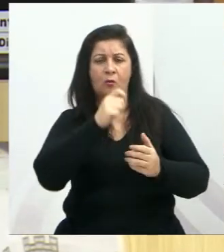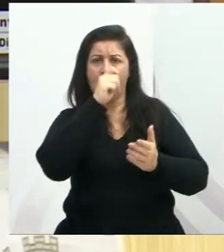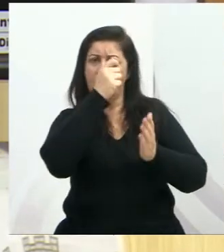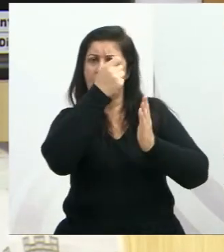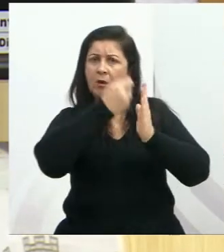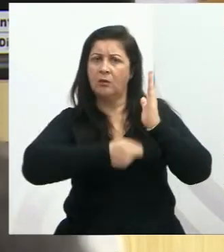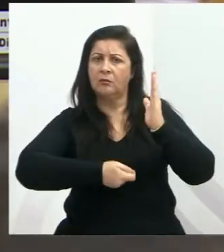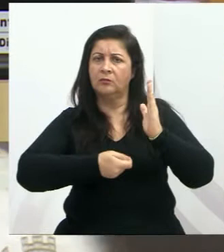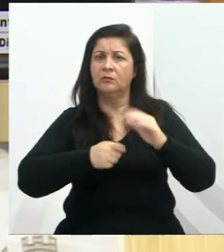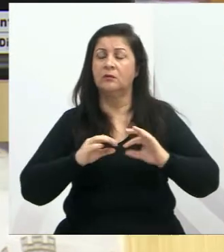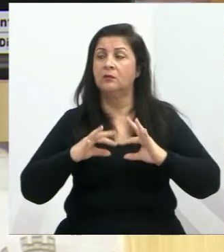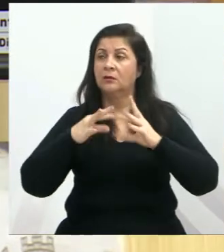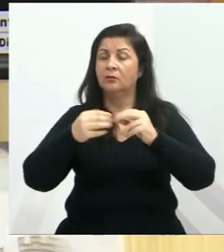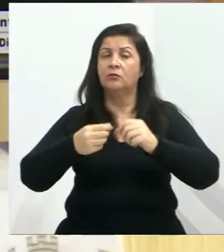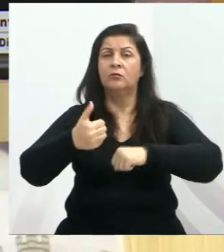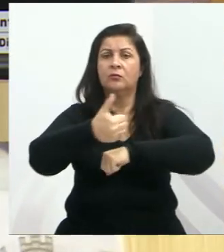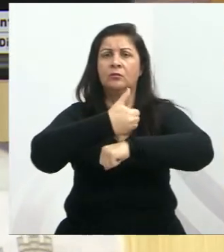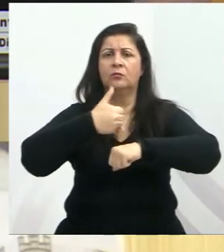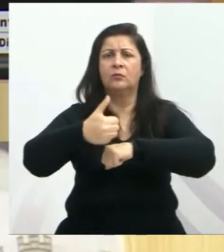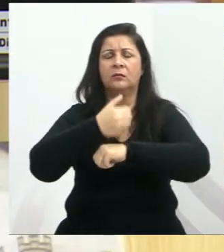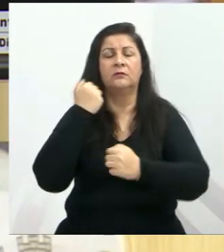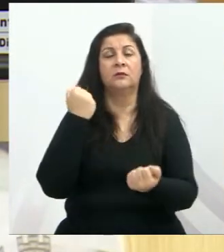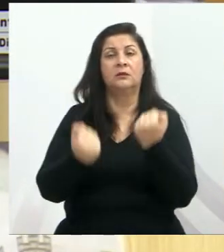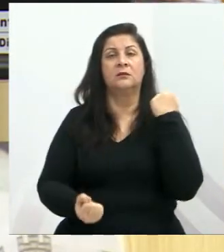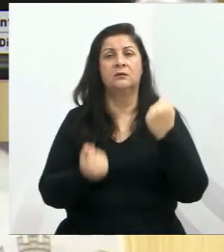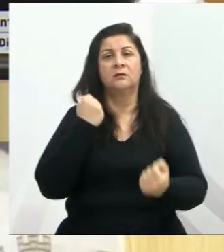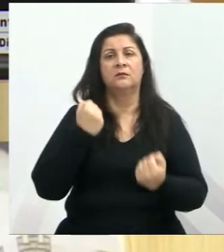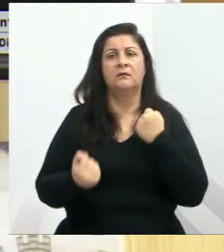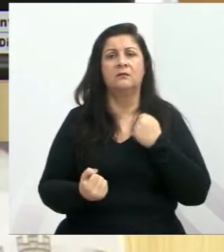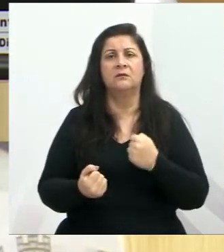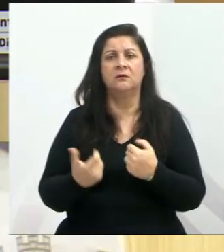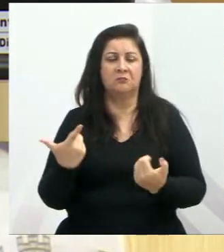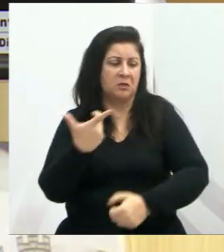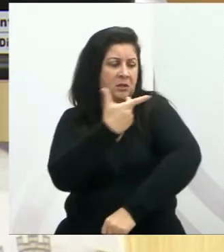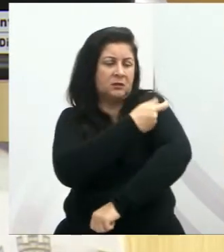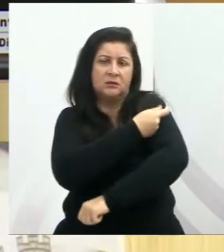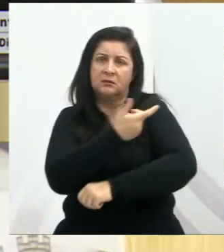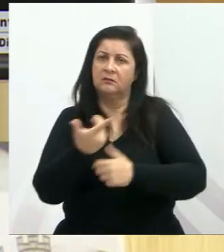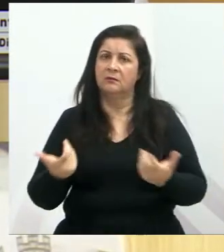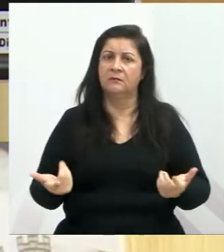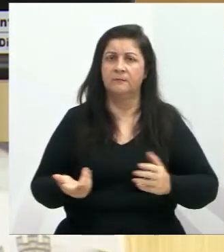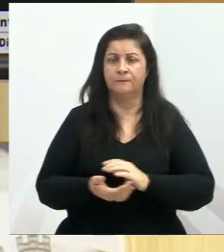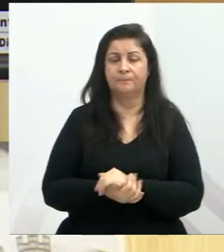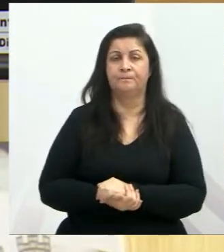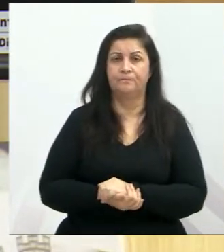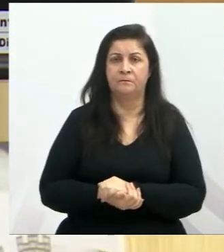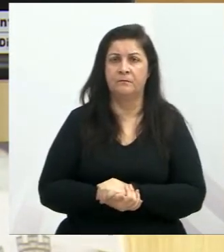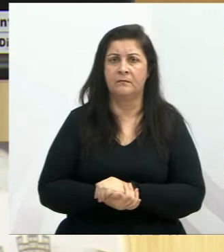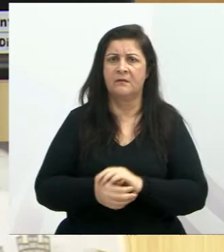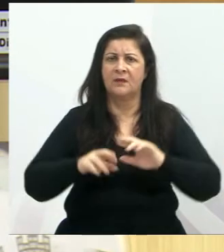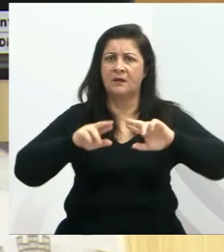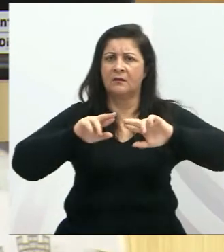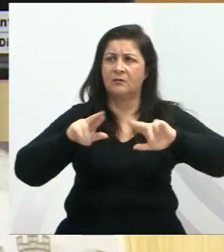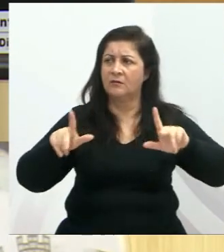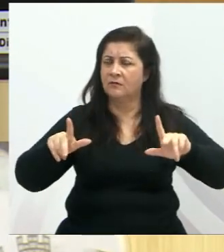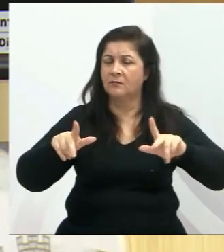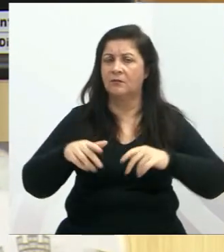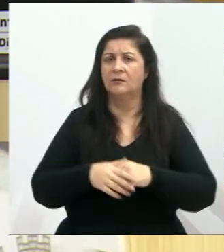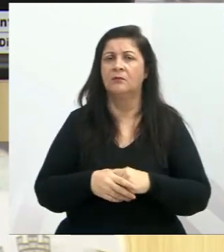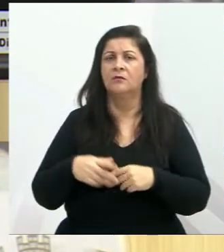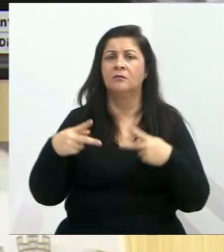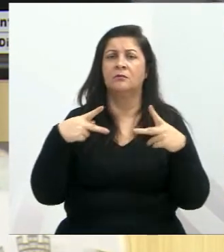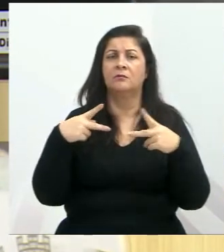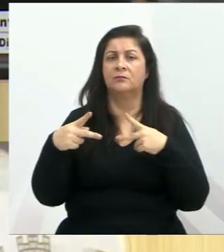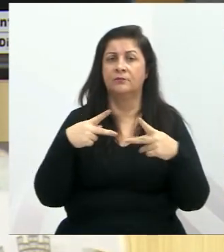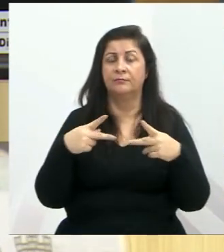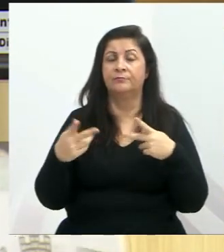profissionais de educação física a receberem a vacina contra a Covid-19 em Jacareí, diferentemente de São